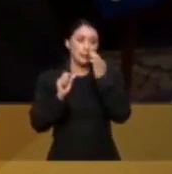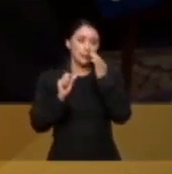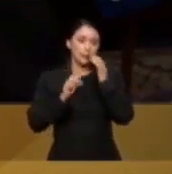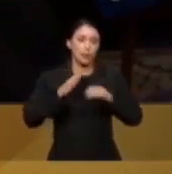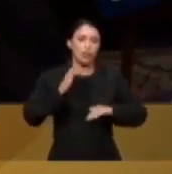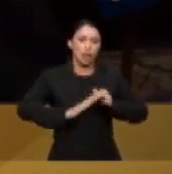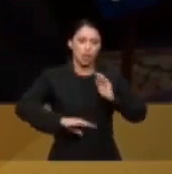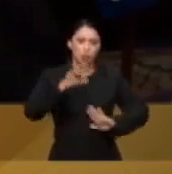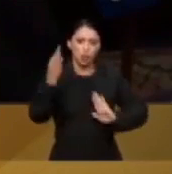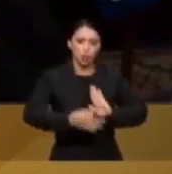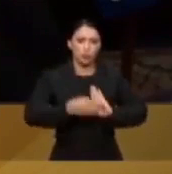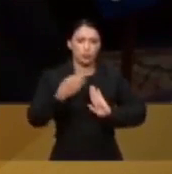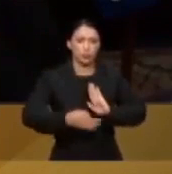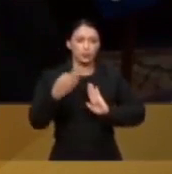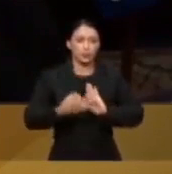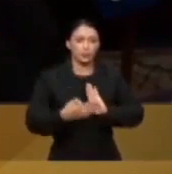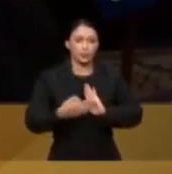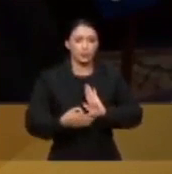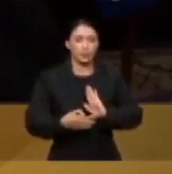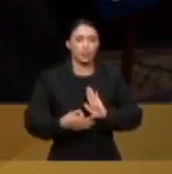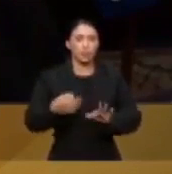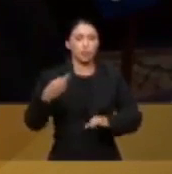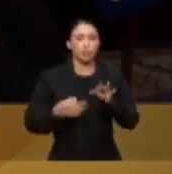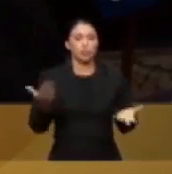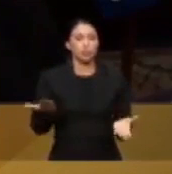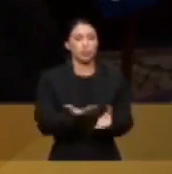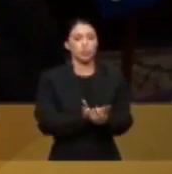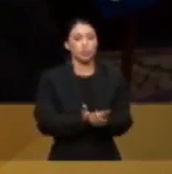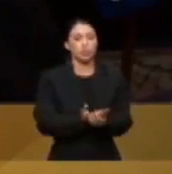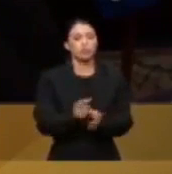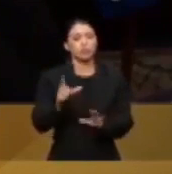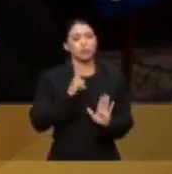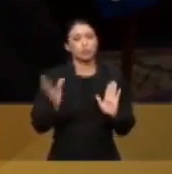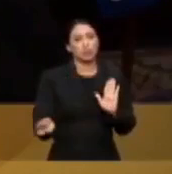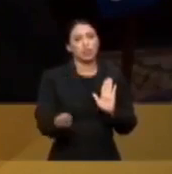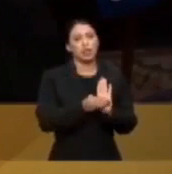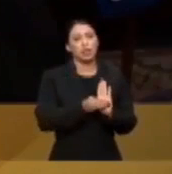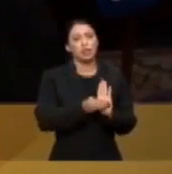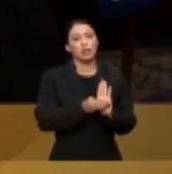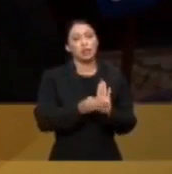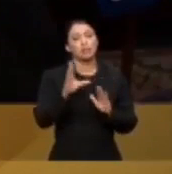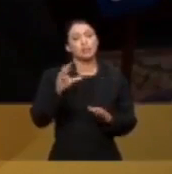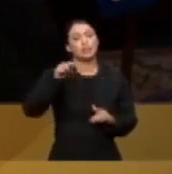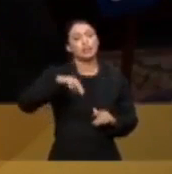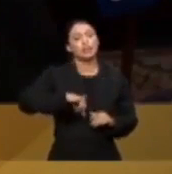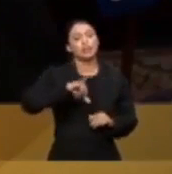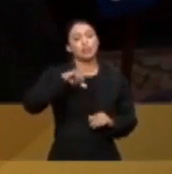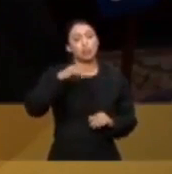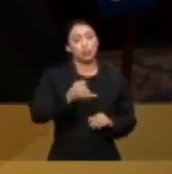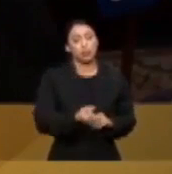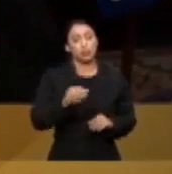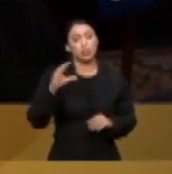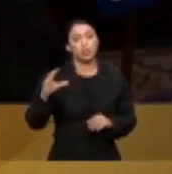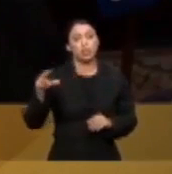ao Supremo Tribunal Federal julgar as ações que impugnem atos do Conselho Nacional de Justiça e do